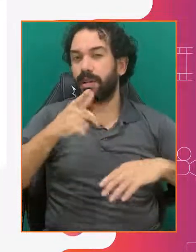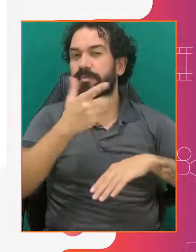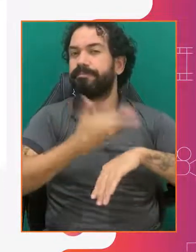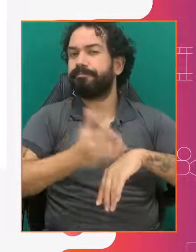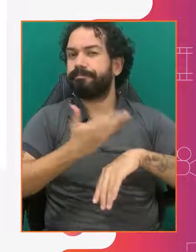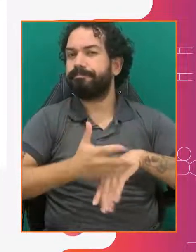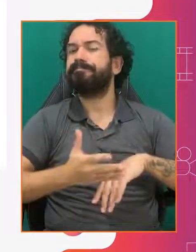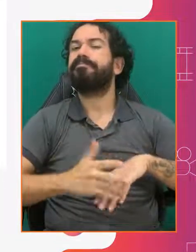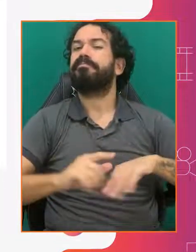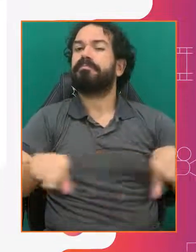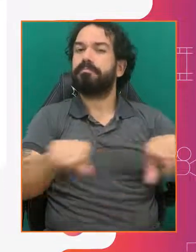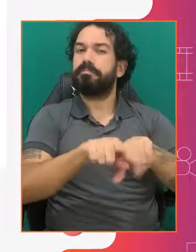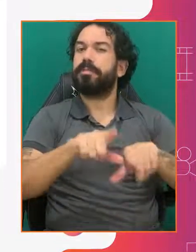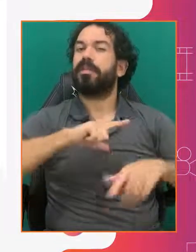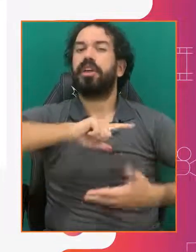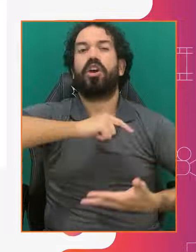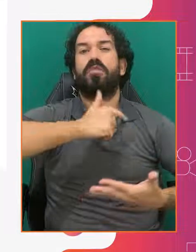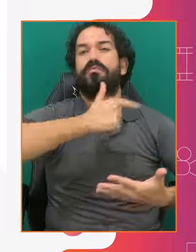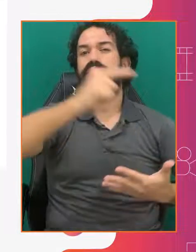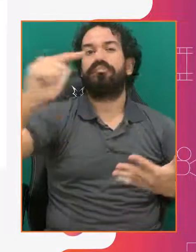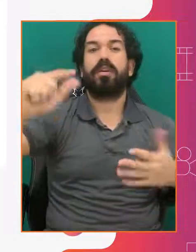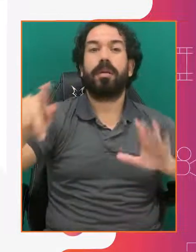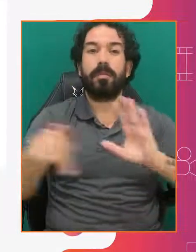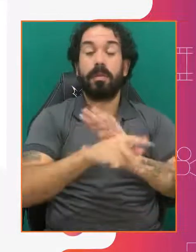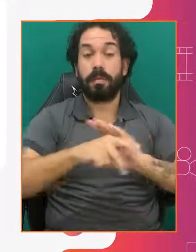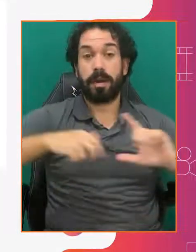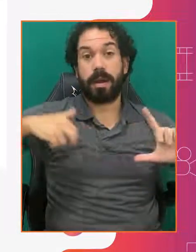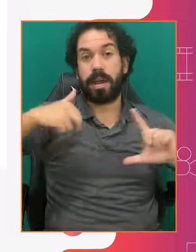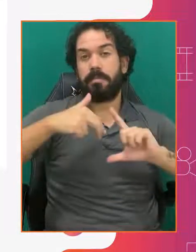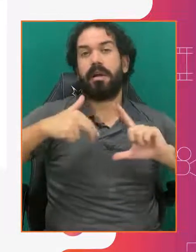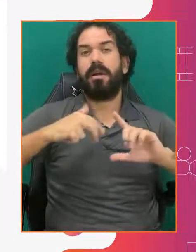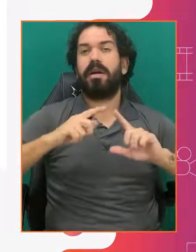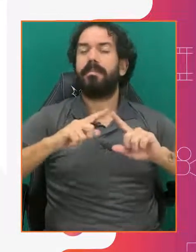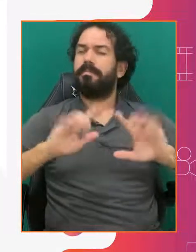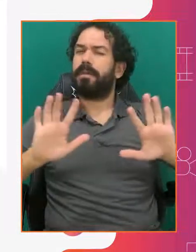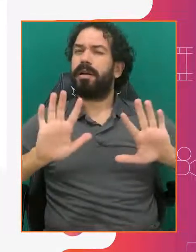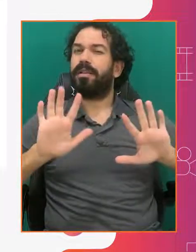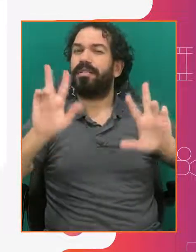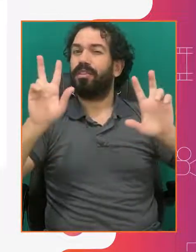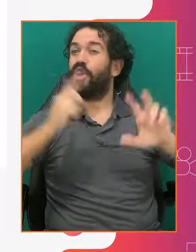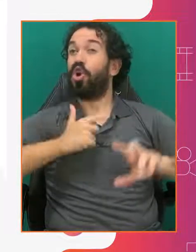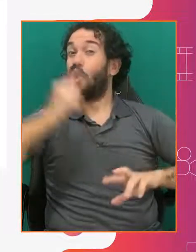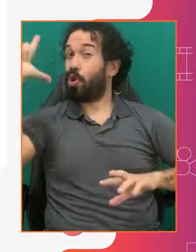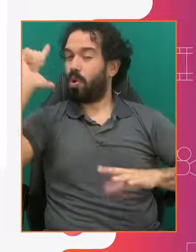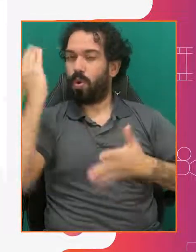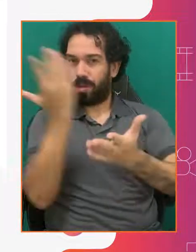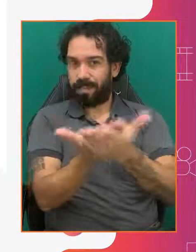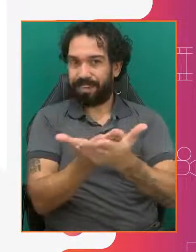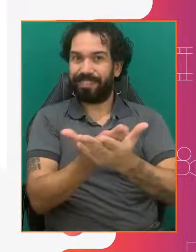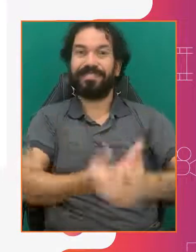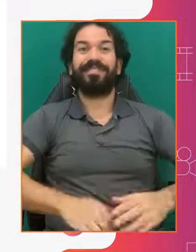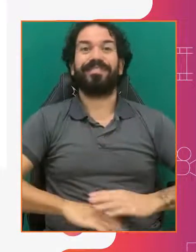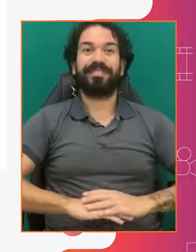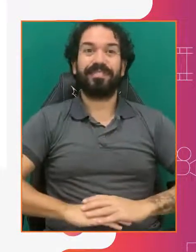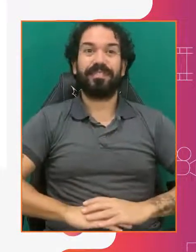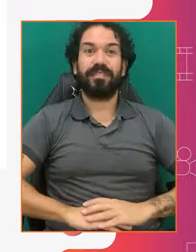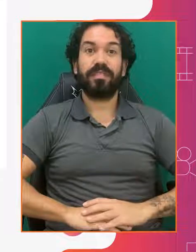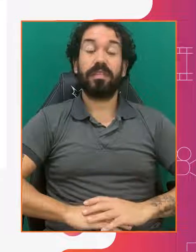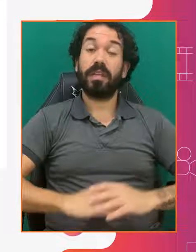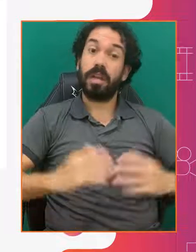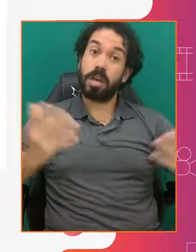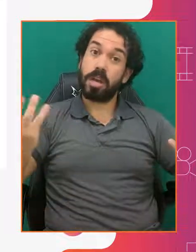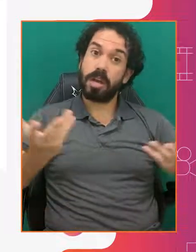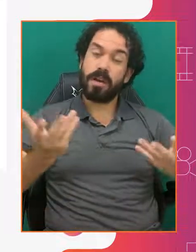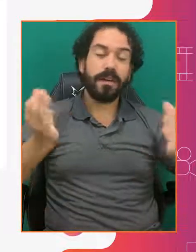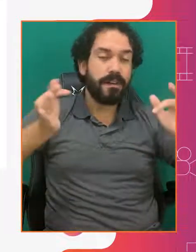também são trabalhados outros princípios da animação, mas isso já é assunto para uma outra aula. E com